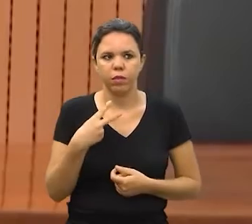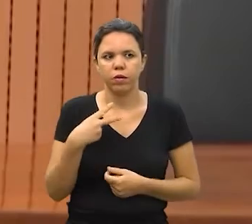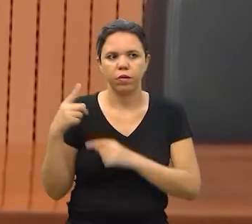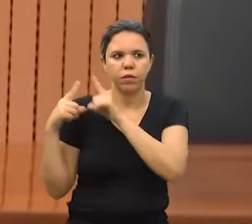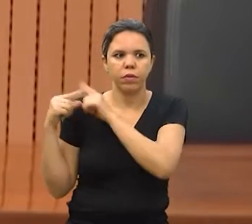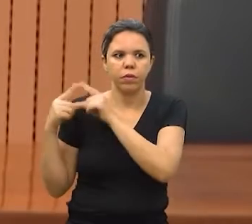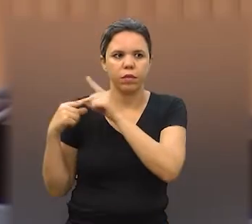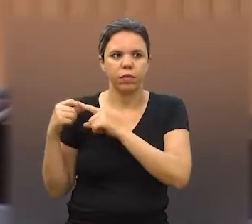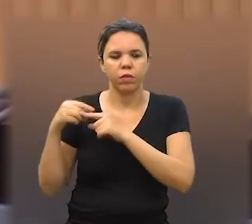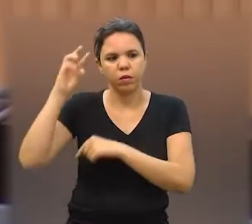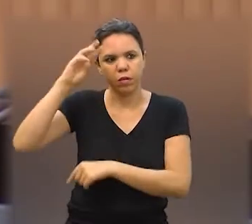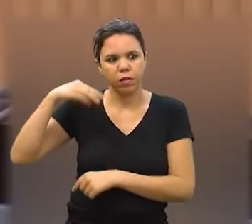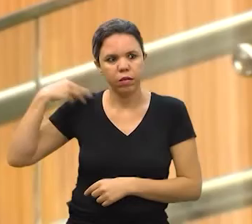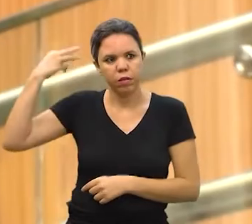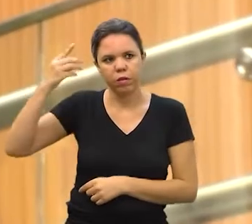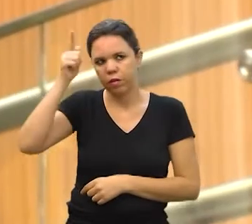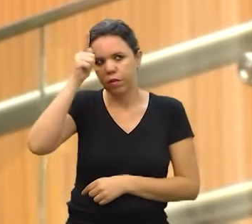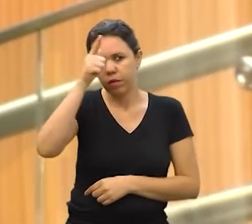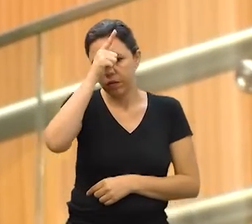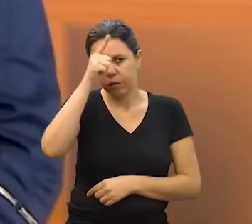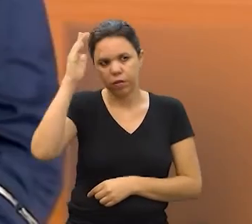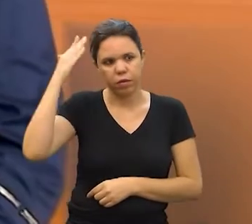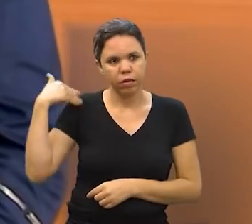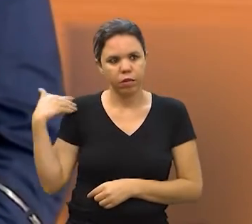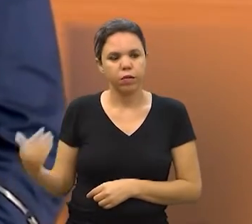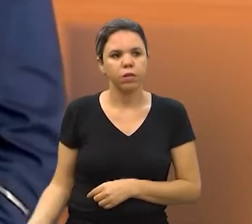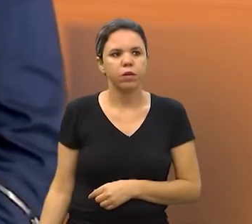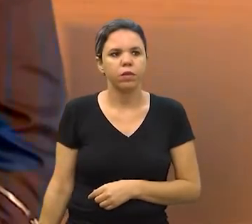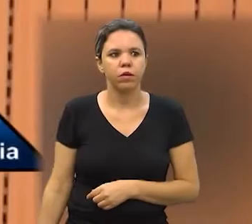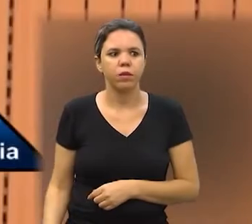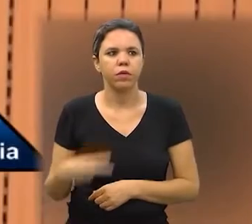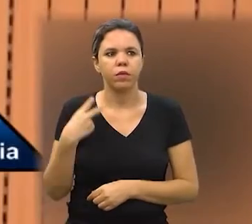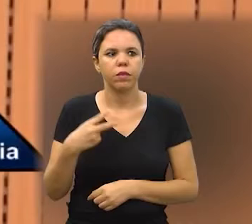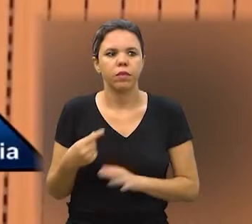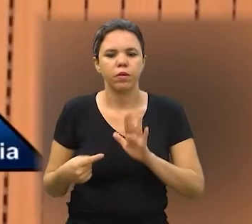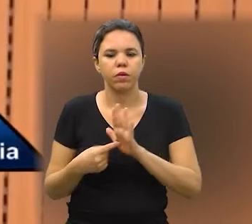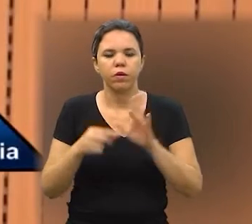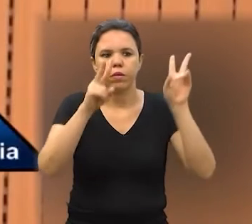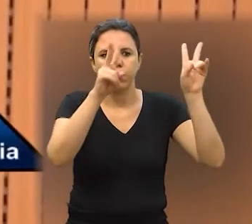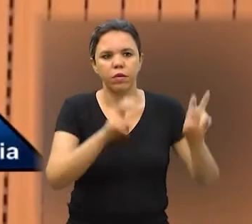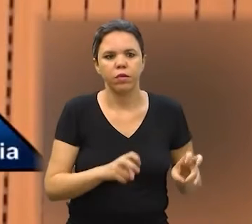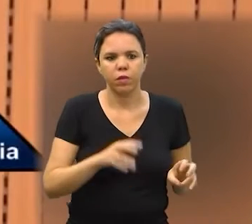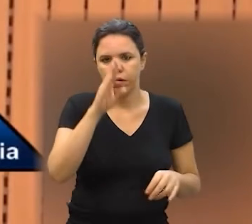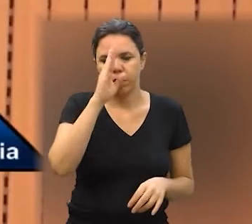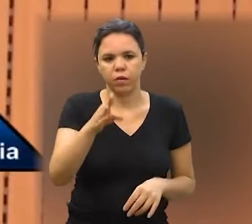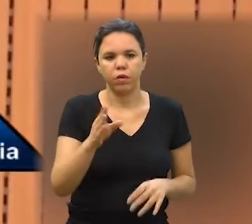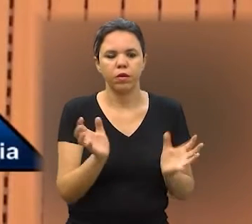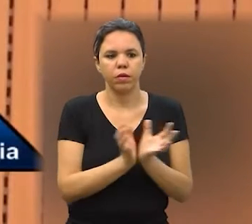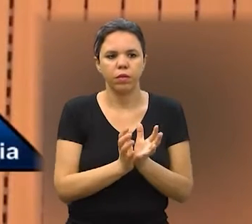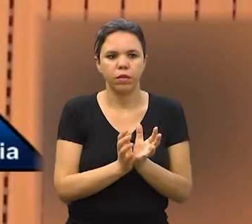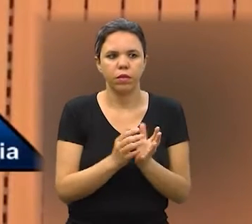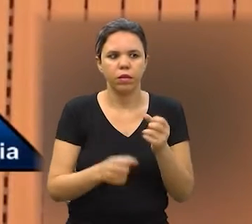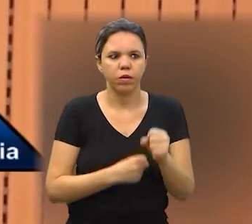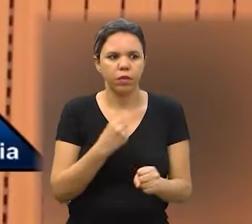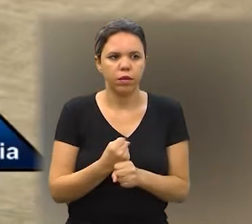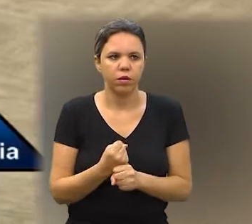vereadores Major Jaime, Mariana Conte, Gustavo Peta e Débora Palermo. A parlamentar apontou temas que foram destaques na